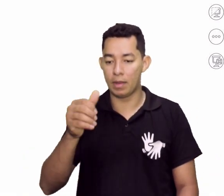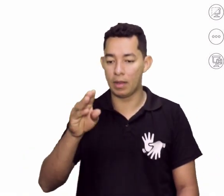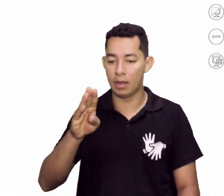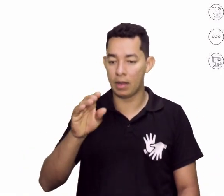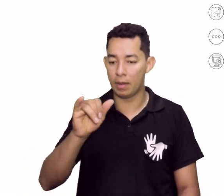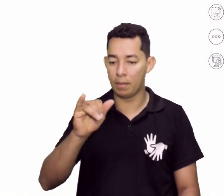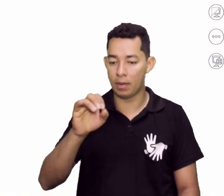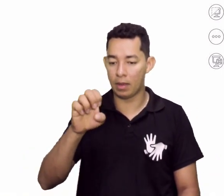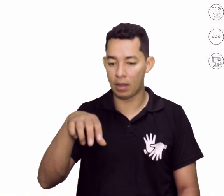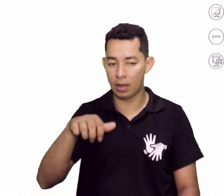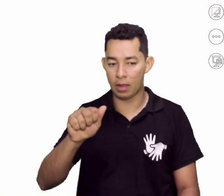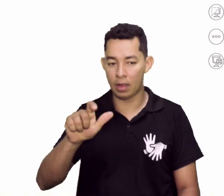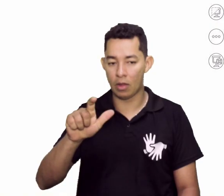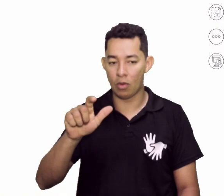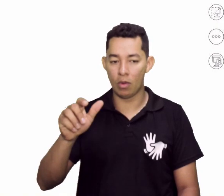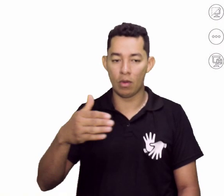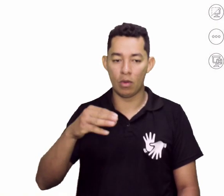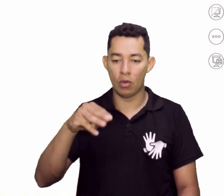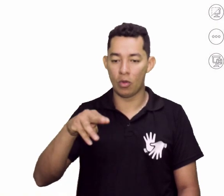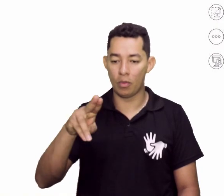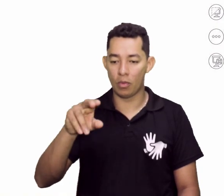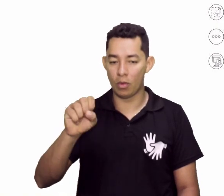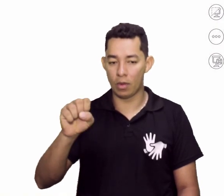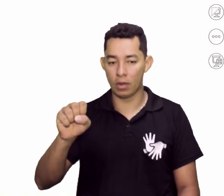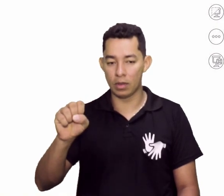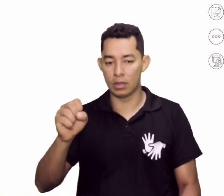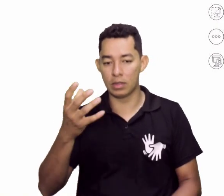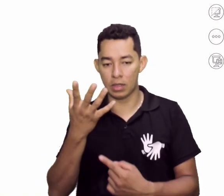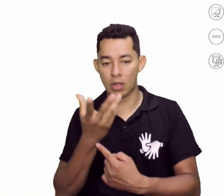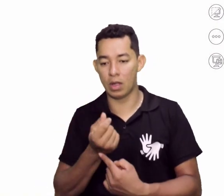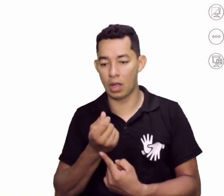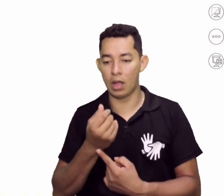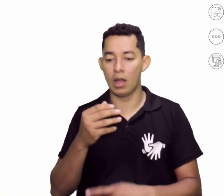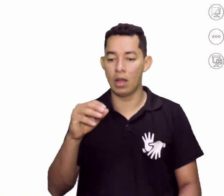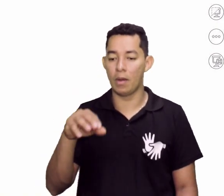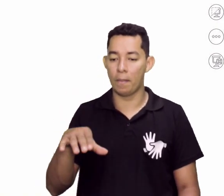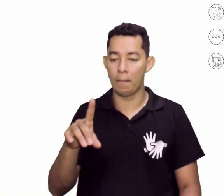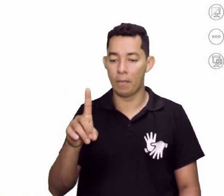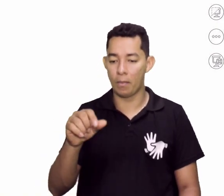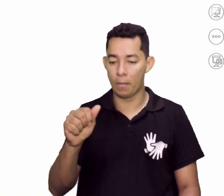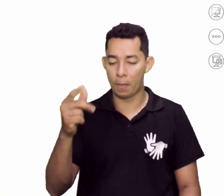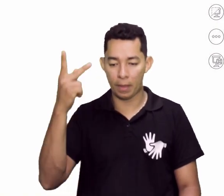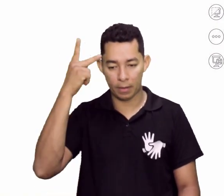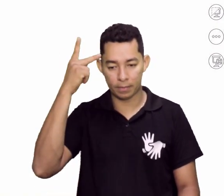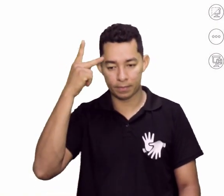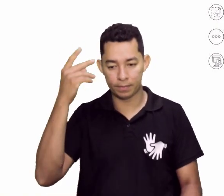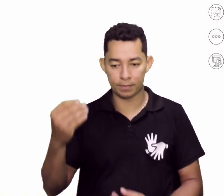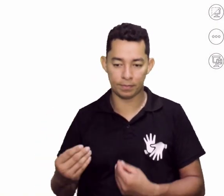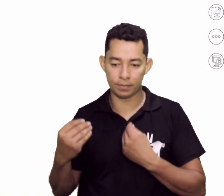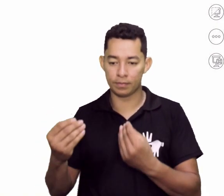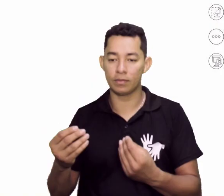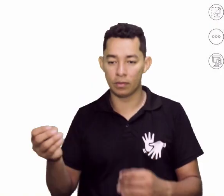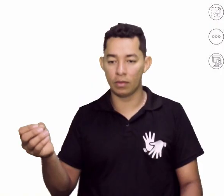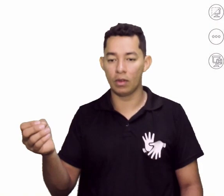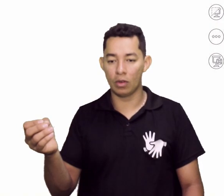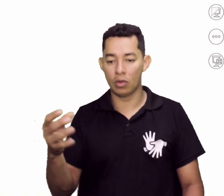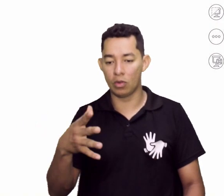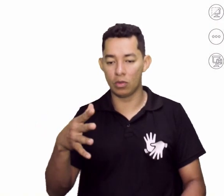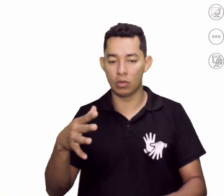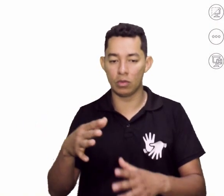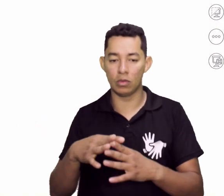do Museu de Arte Moderna de São Paulo, em 1951, deu um novo alento ao